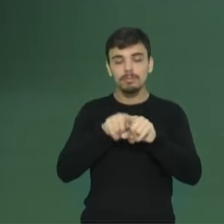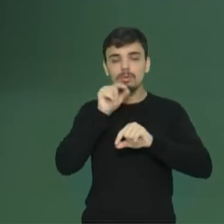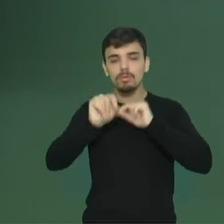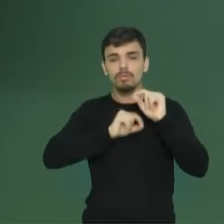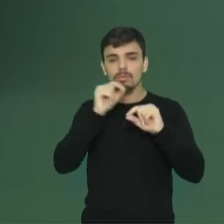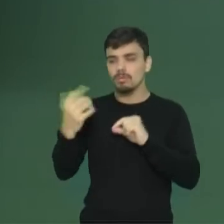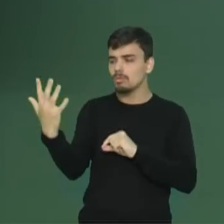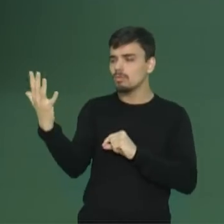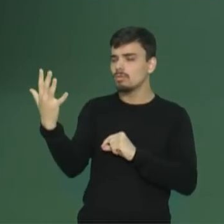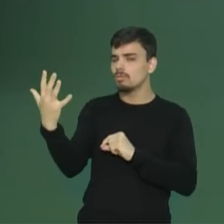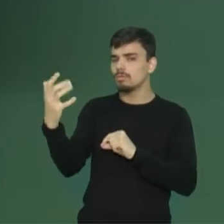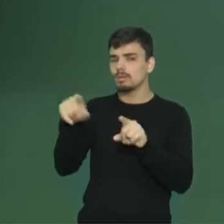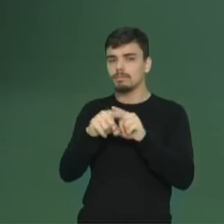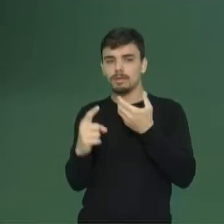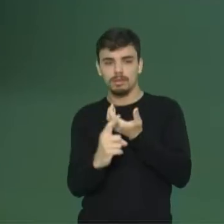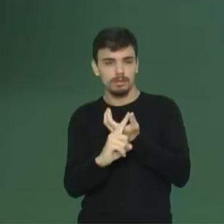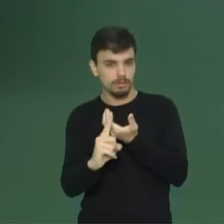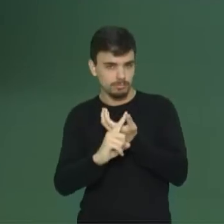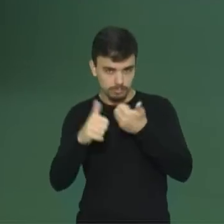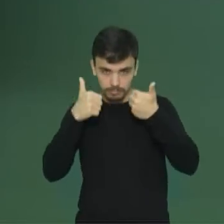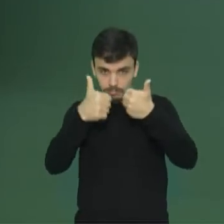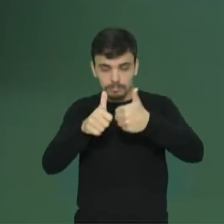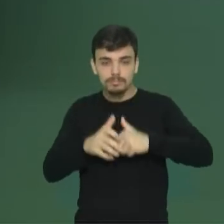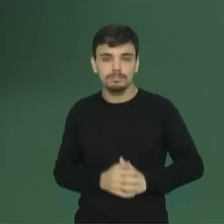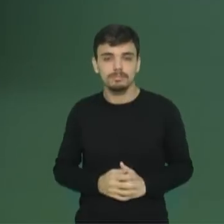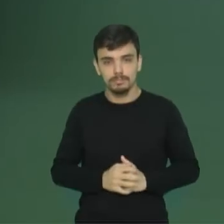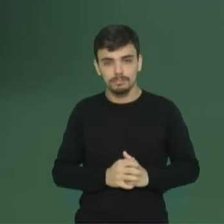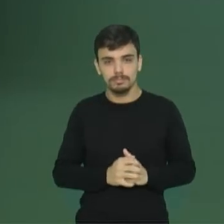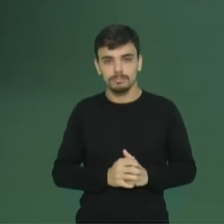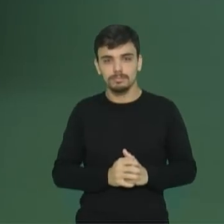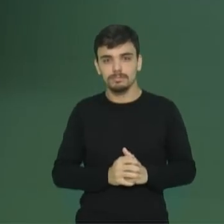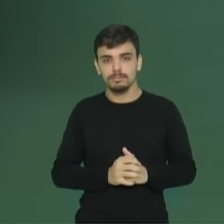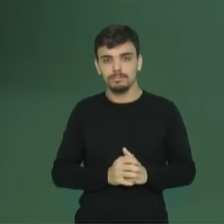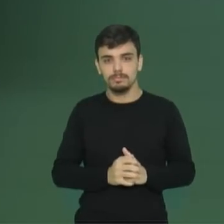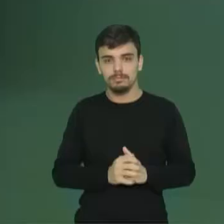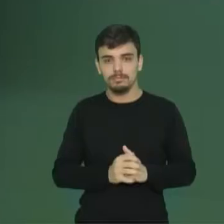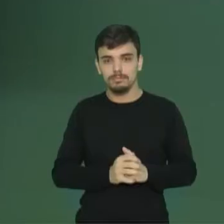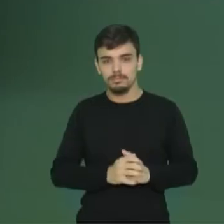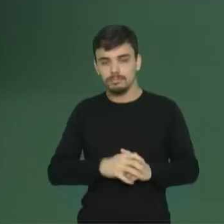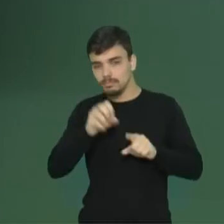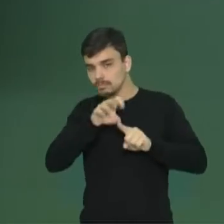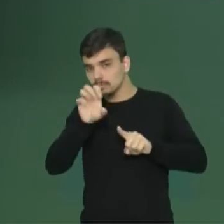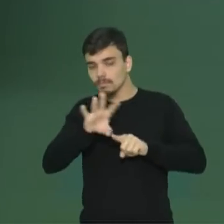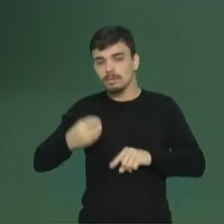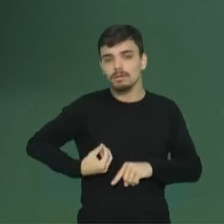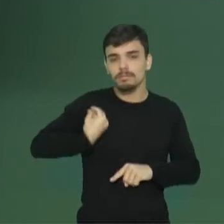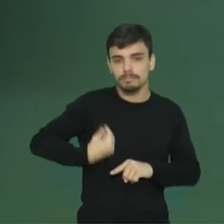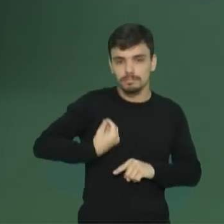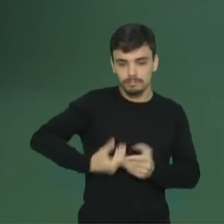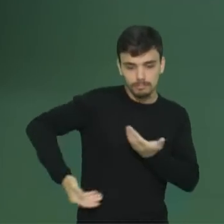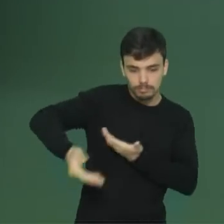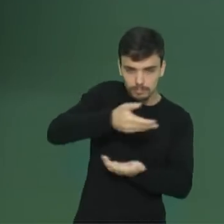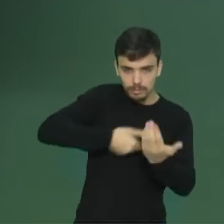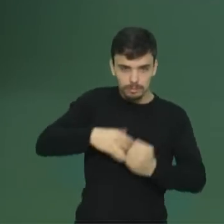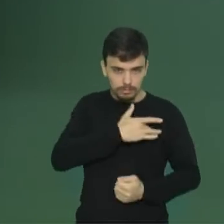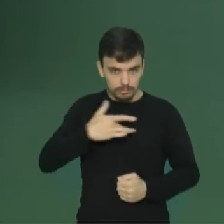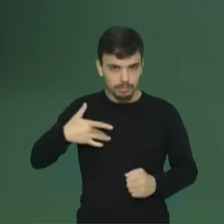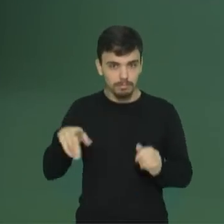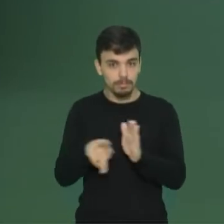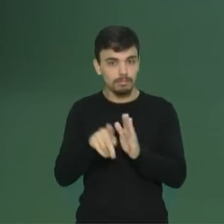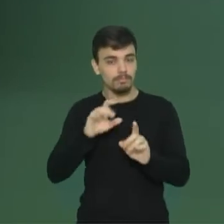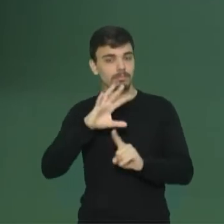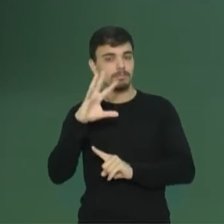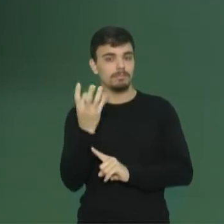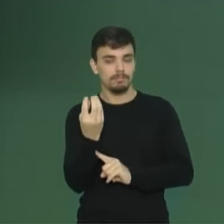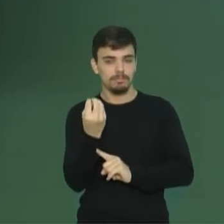os espelhos e as lentes. Ótimo! As dicas para uma vida, uma interação saudável com o planeta,